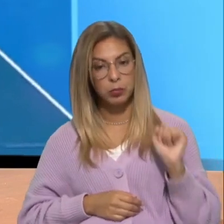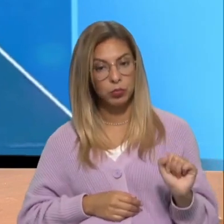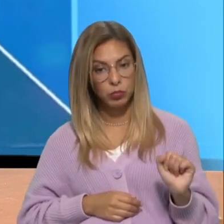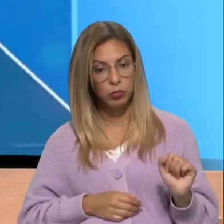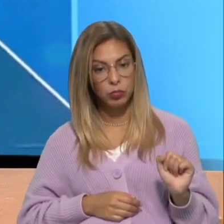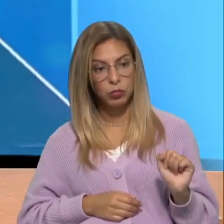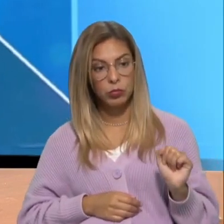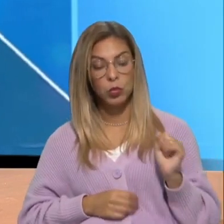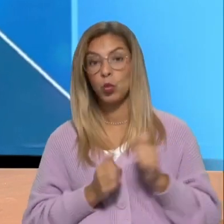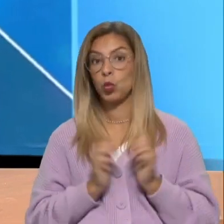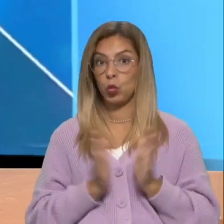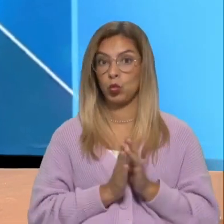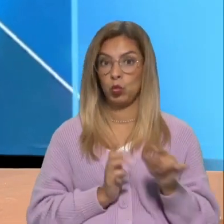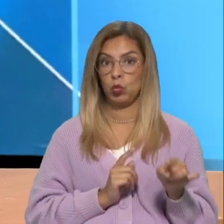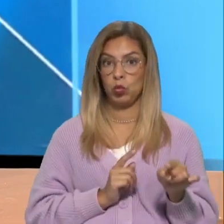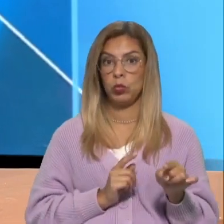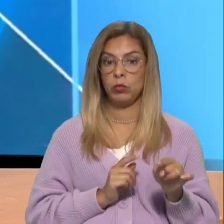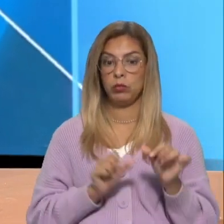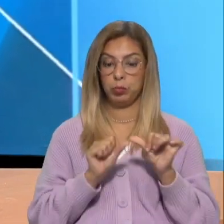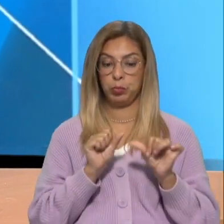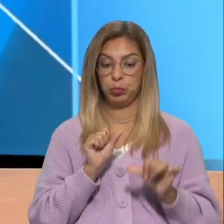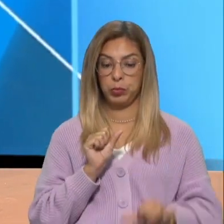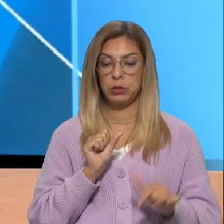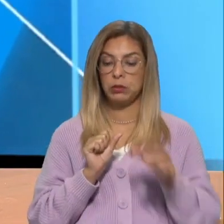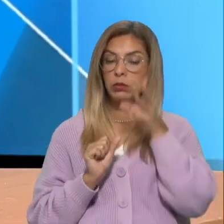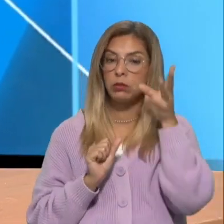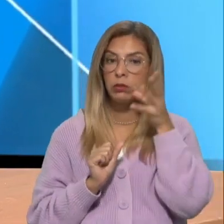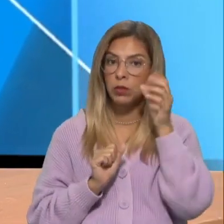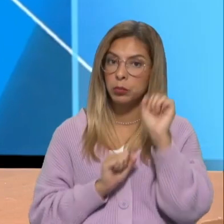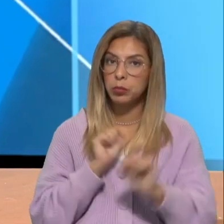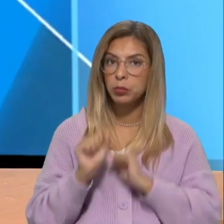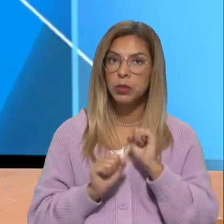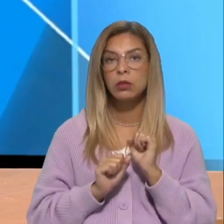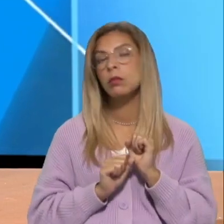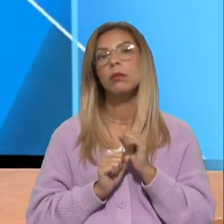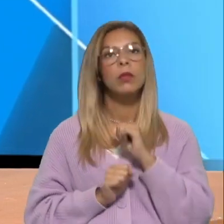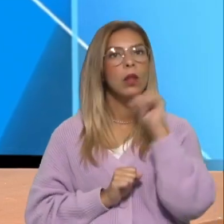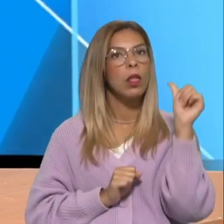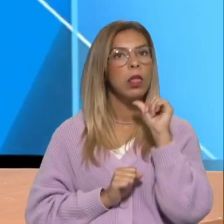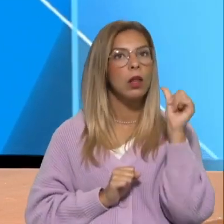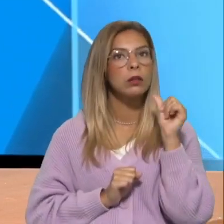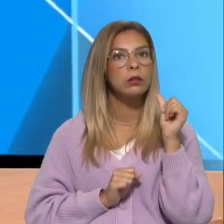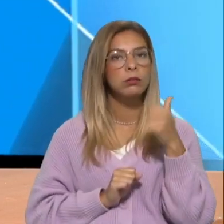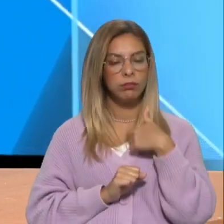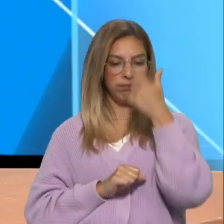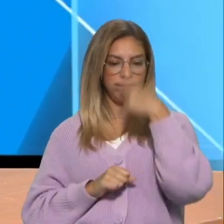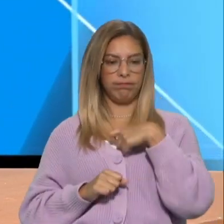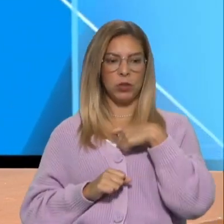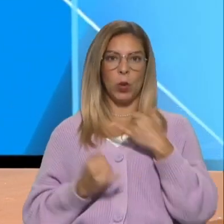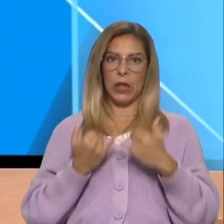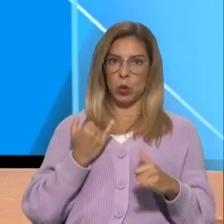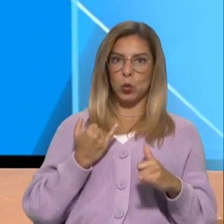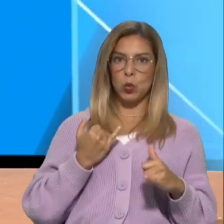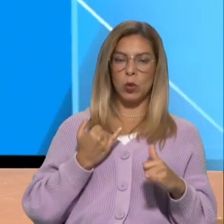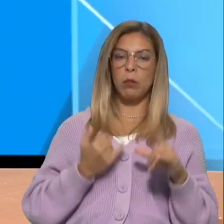tudo isto nós poderemos teorizar, não é? Este pequeno ensaio também foi para mim um risco e ao mesmo tempo